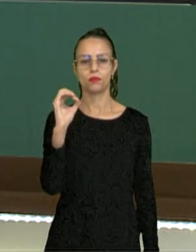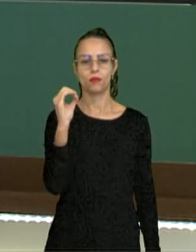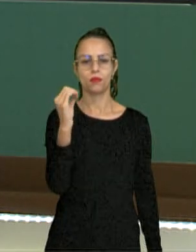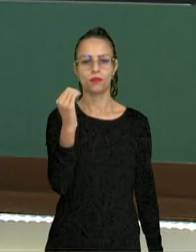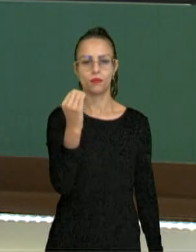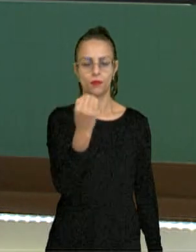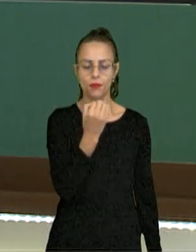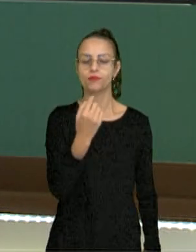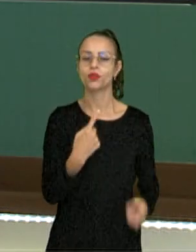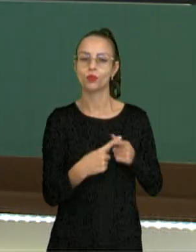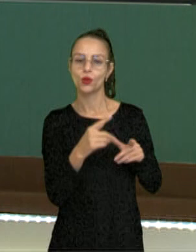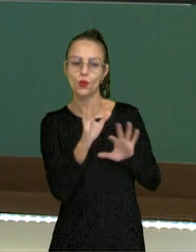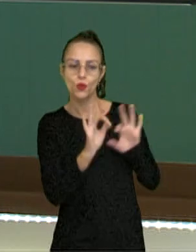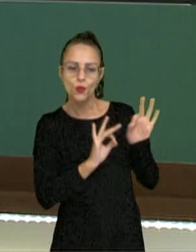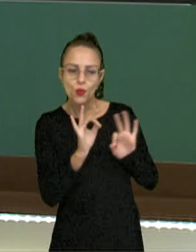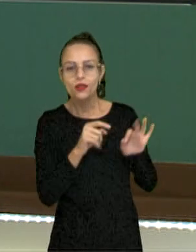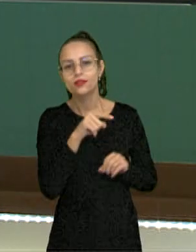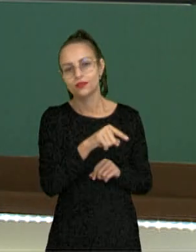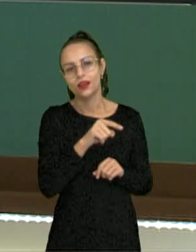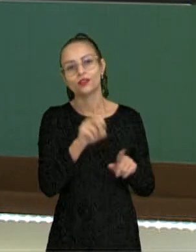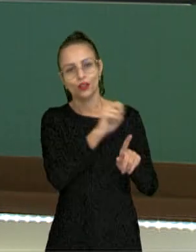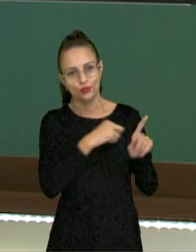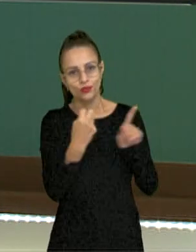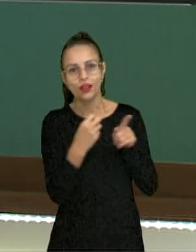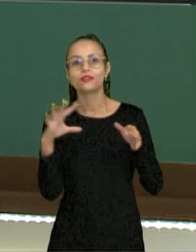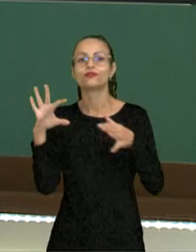da sociedade baseadas no movimento de